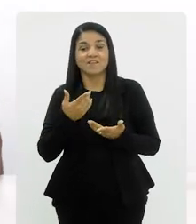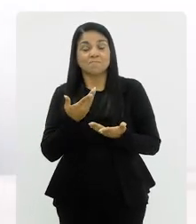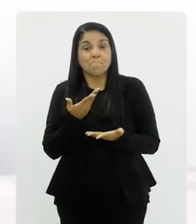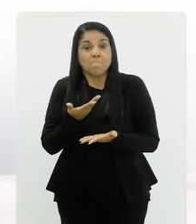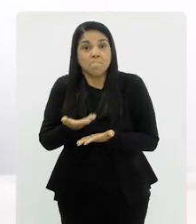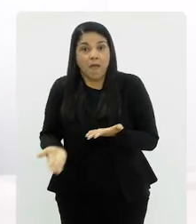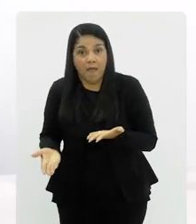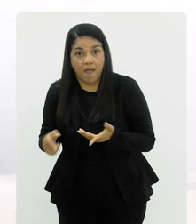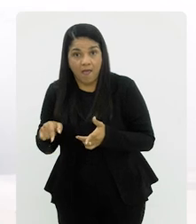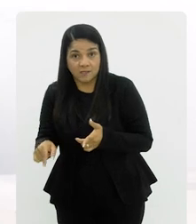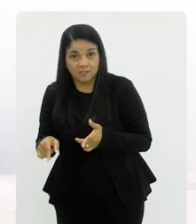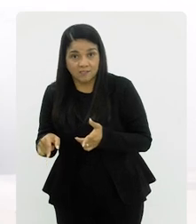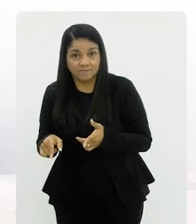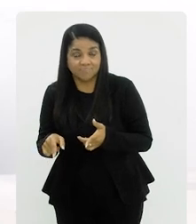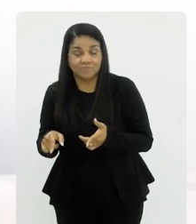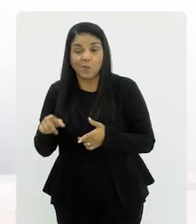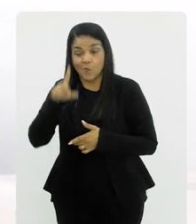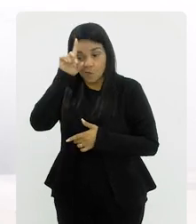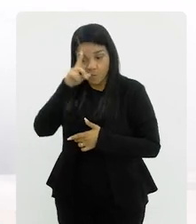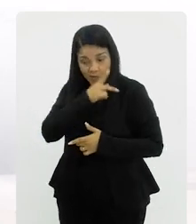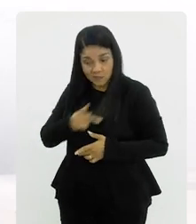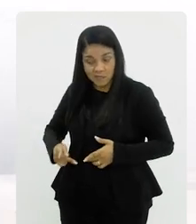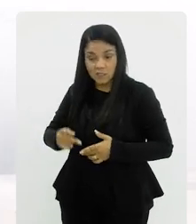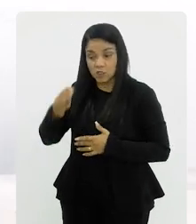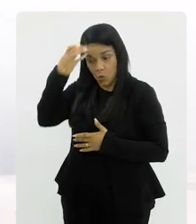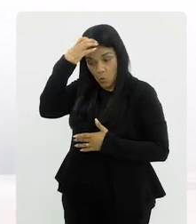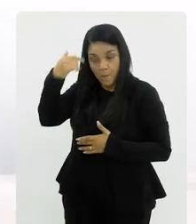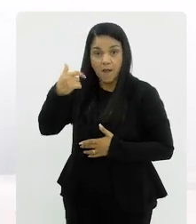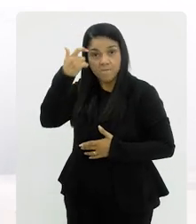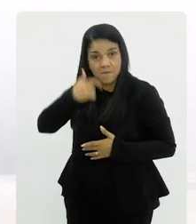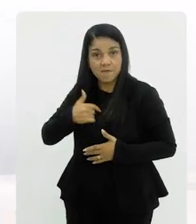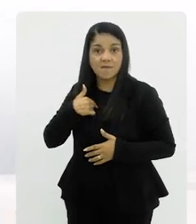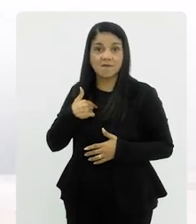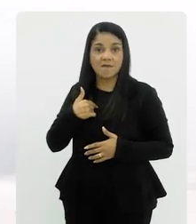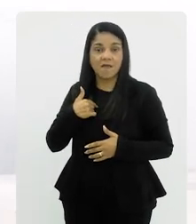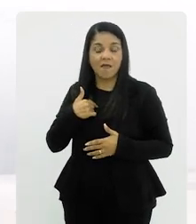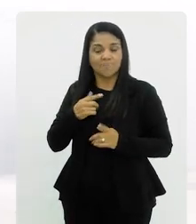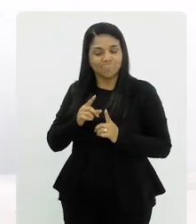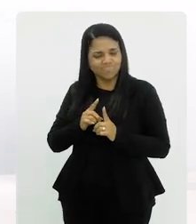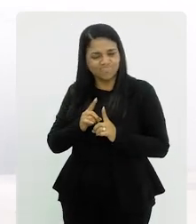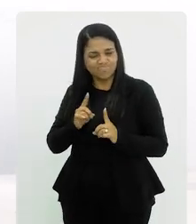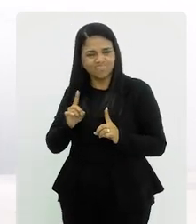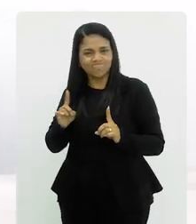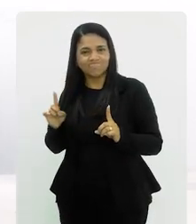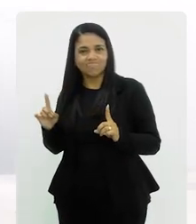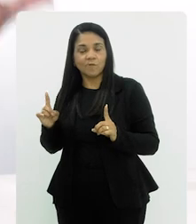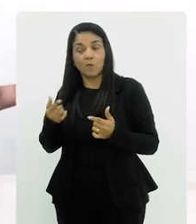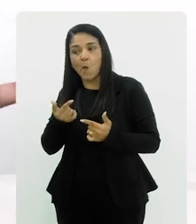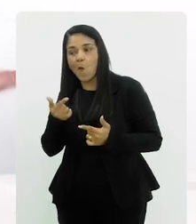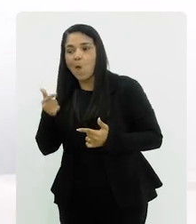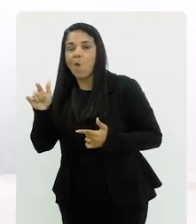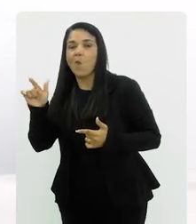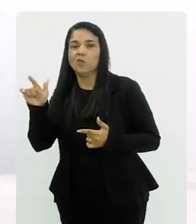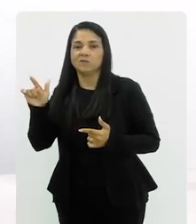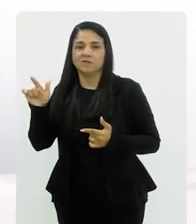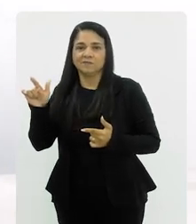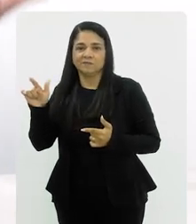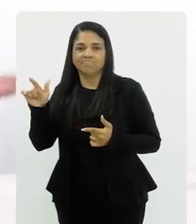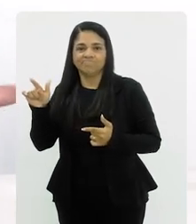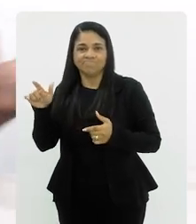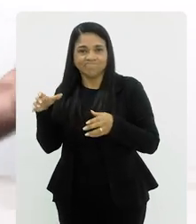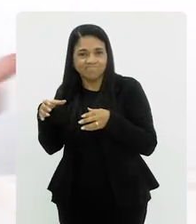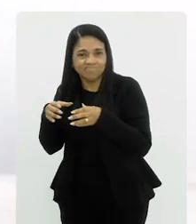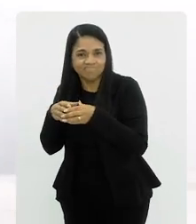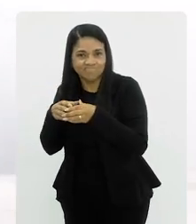estava no momento, ele me culpa pela escola ter caído. Começou bem, né? E aquele eu me afasto da escola e vou para uma outra agremiação. E nessa